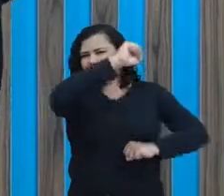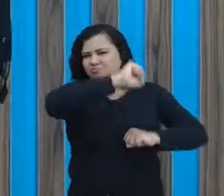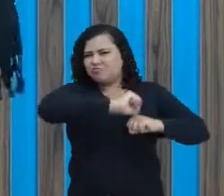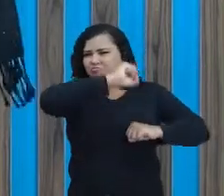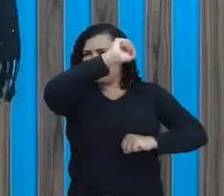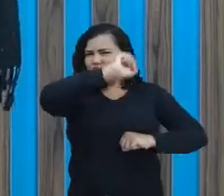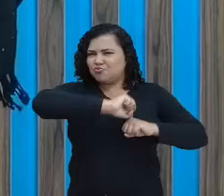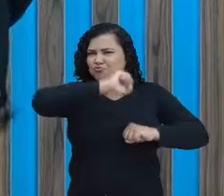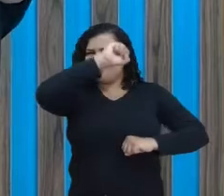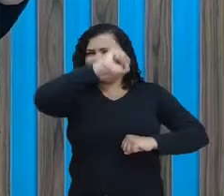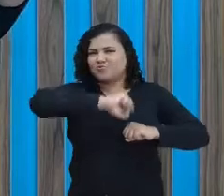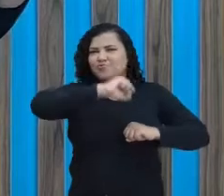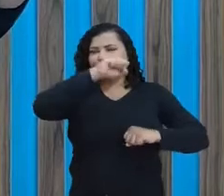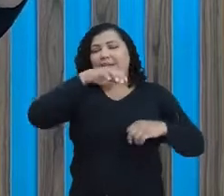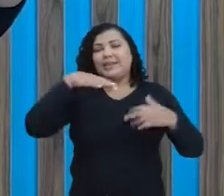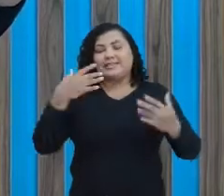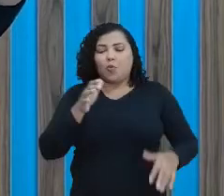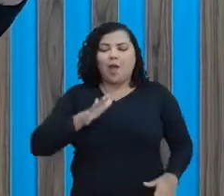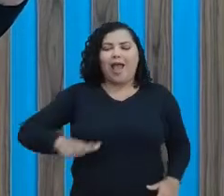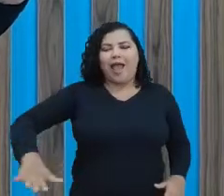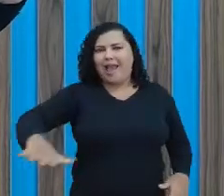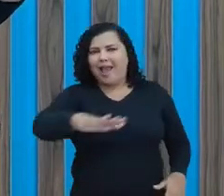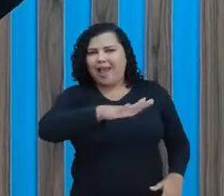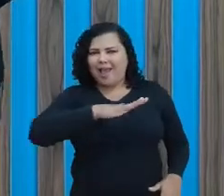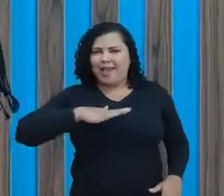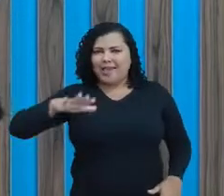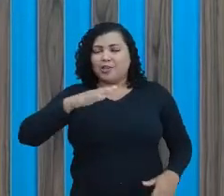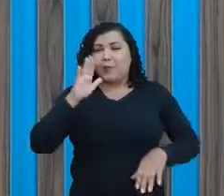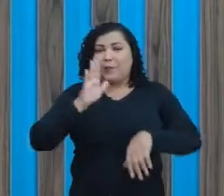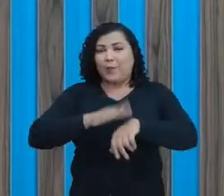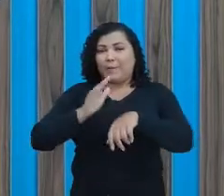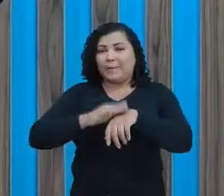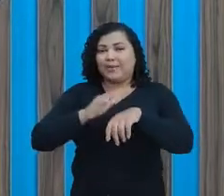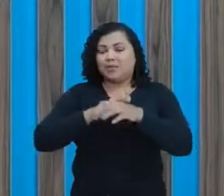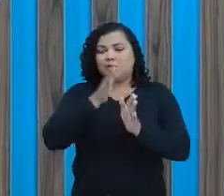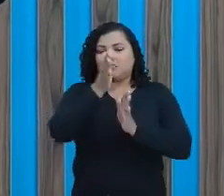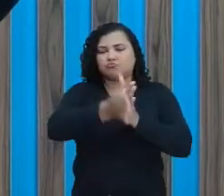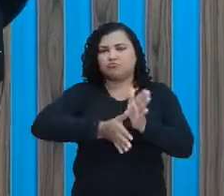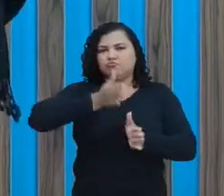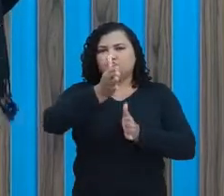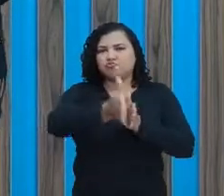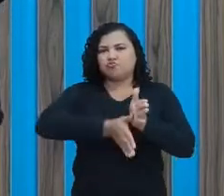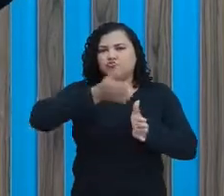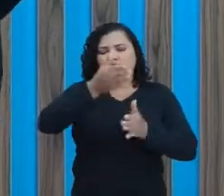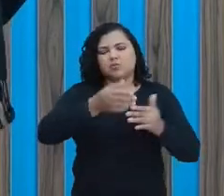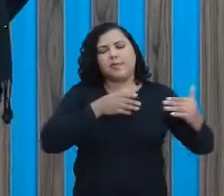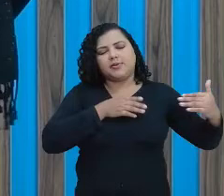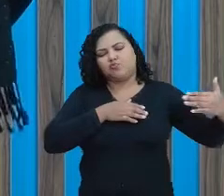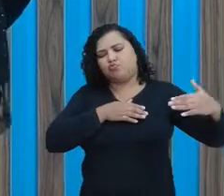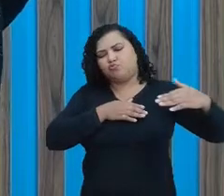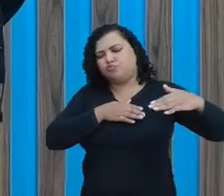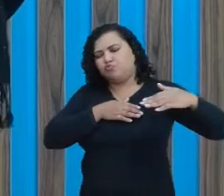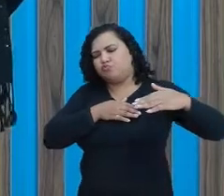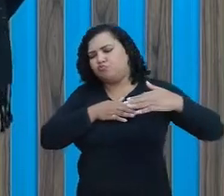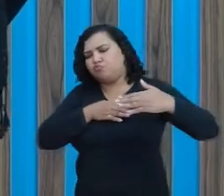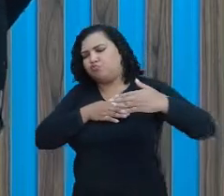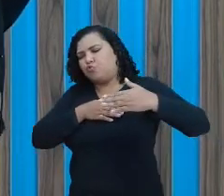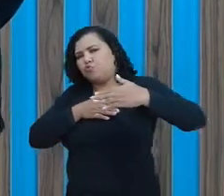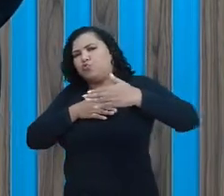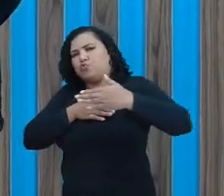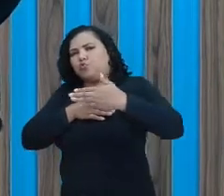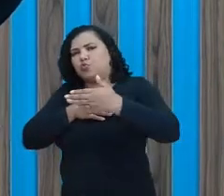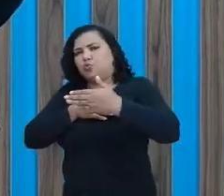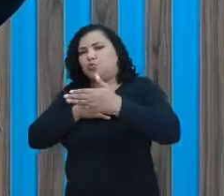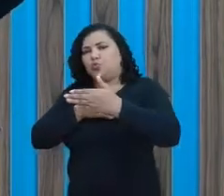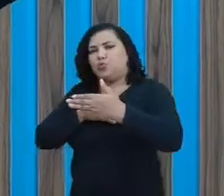ele domina a paisagem sonora naquele momento, né? Vocês viram ali que ele está numa campina, um lugar bem calmo e tranquilo, e chega